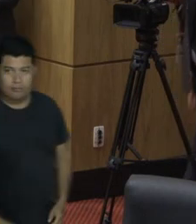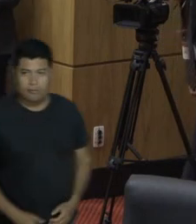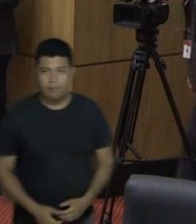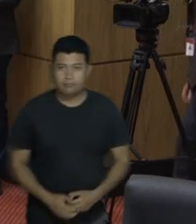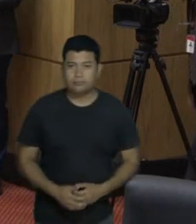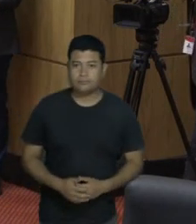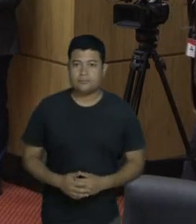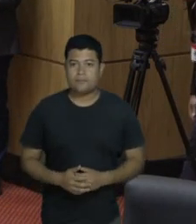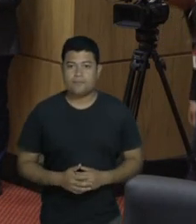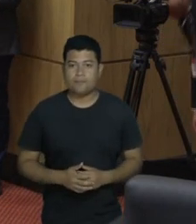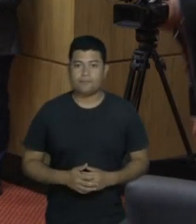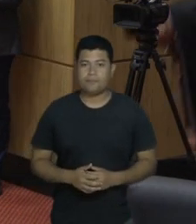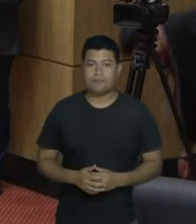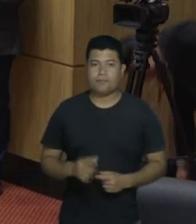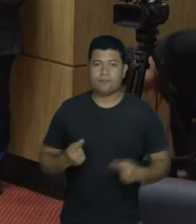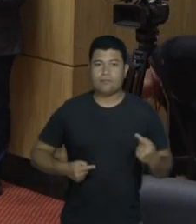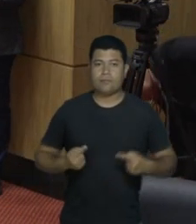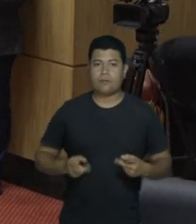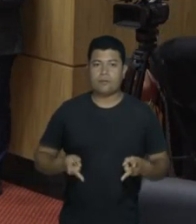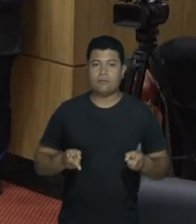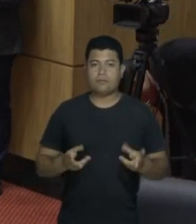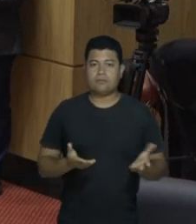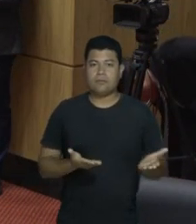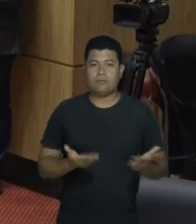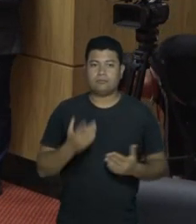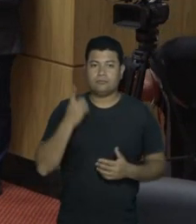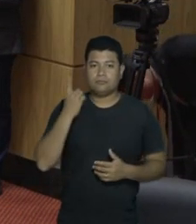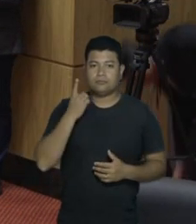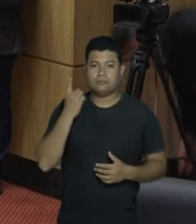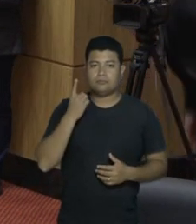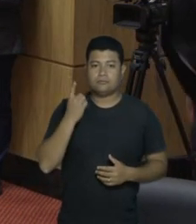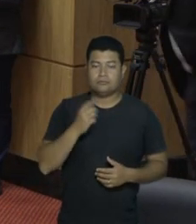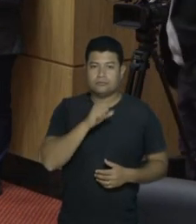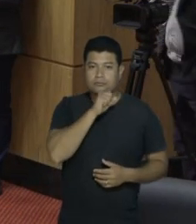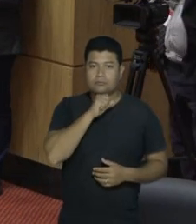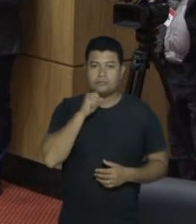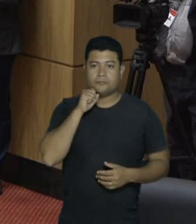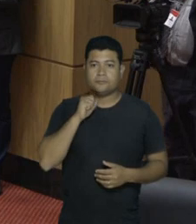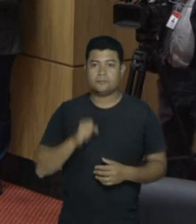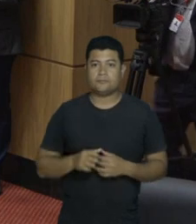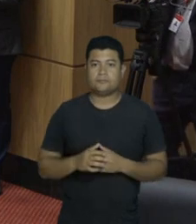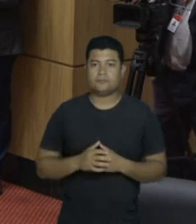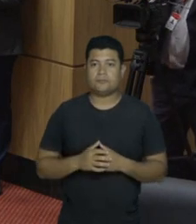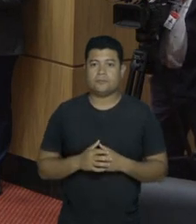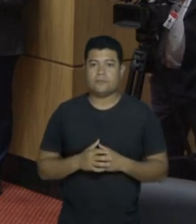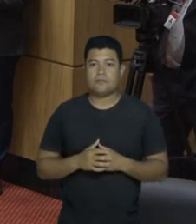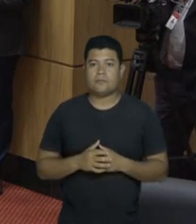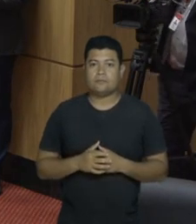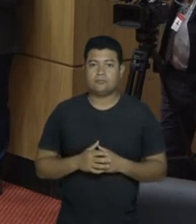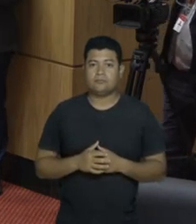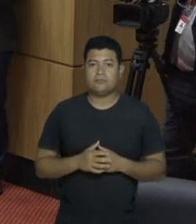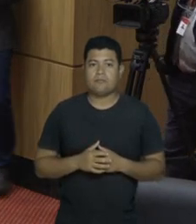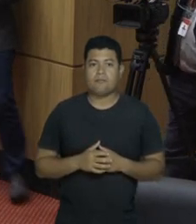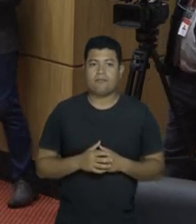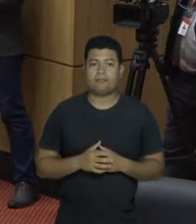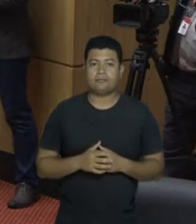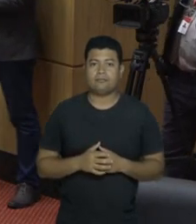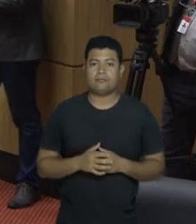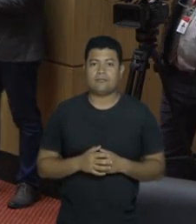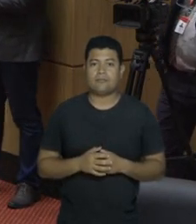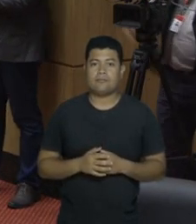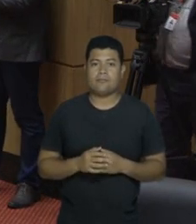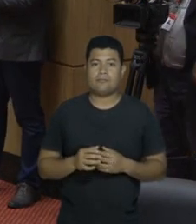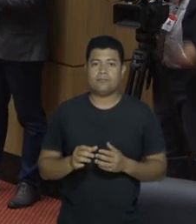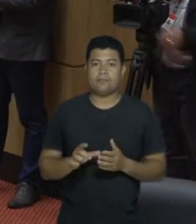Para discutir a matéria... Só um segundo, deputado Massocco. Sargento Lima, Vossa Excelência, vai discutir a matéria? Preferência de